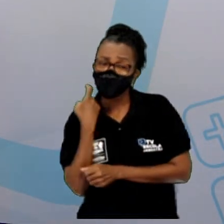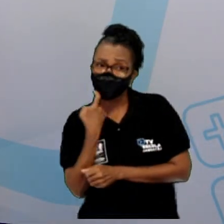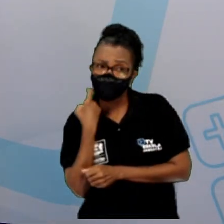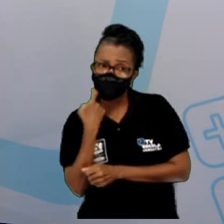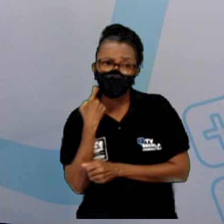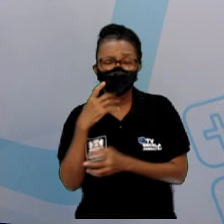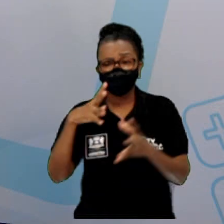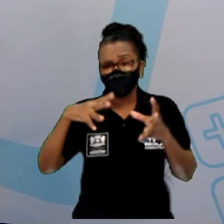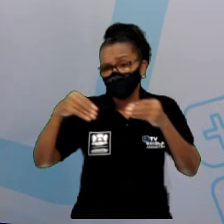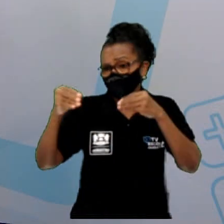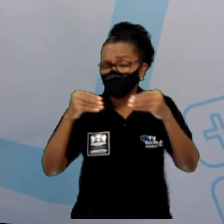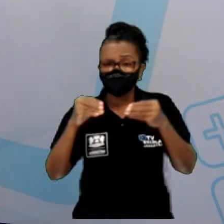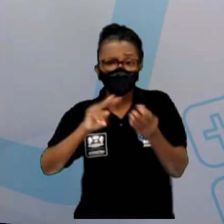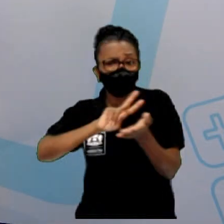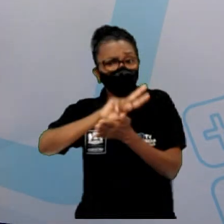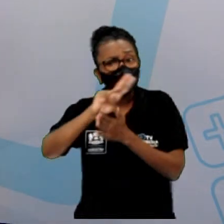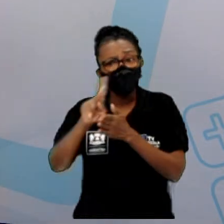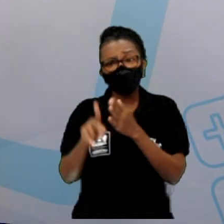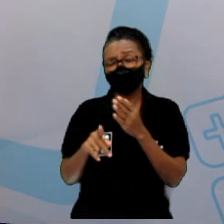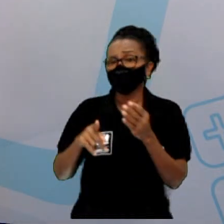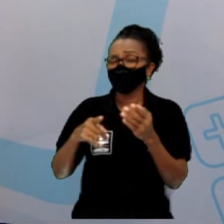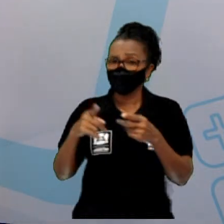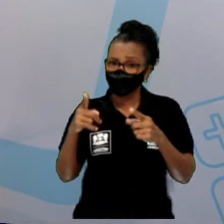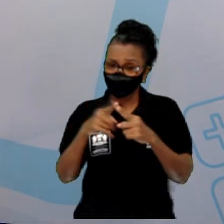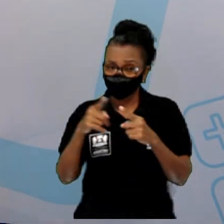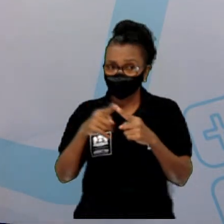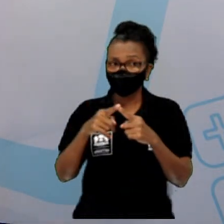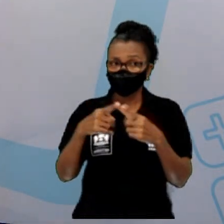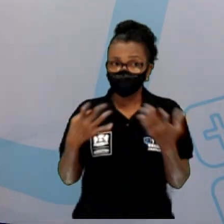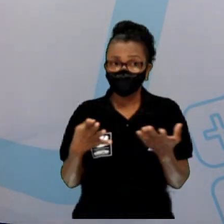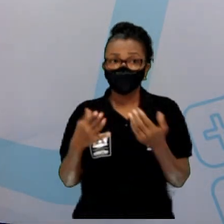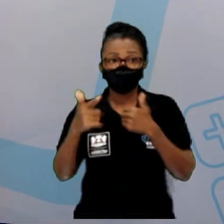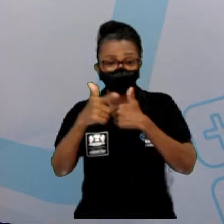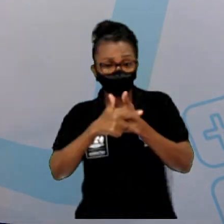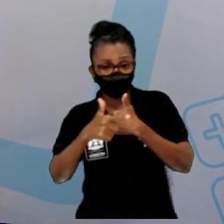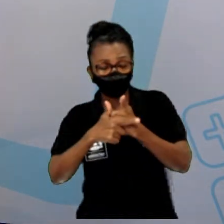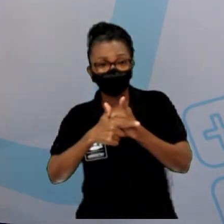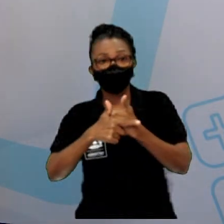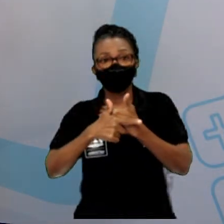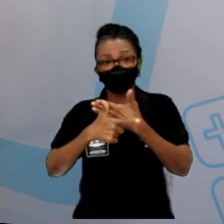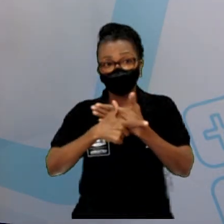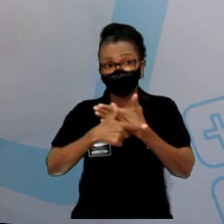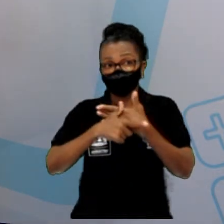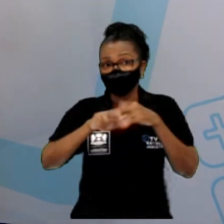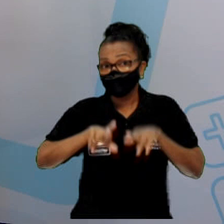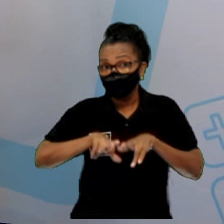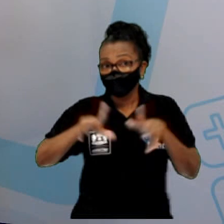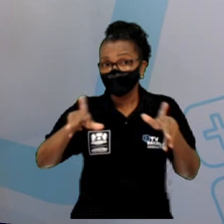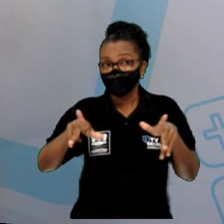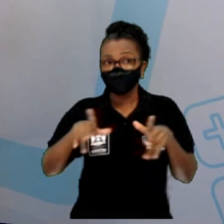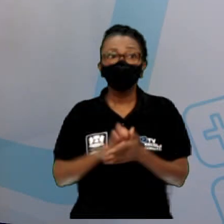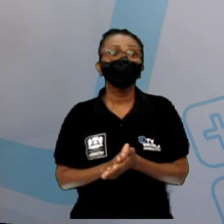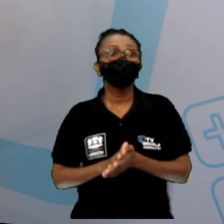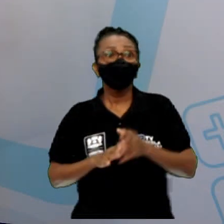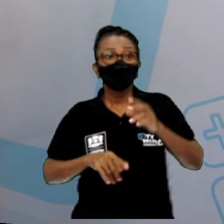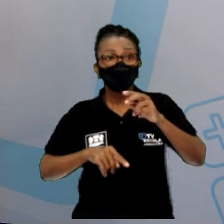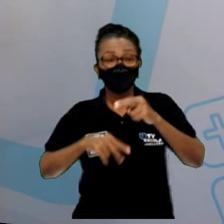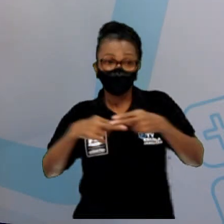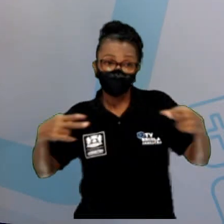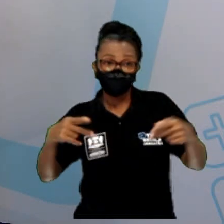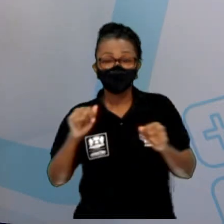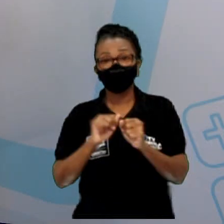outros tipos de materiais. E teriam funcionalidades diferentes. O objeto também pode ser feito de